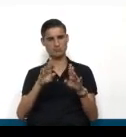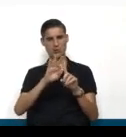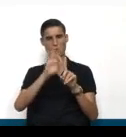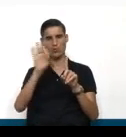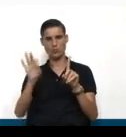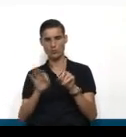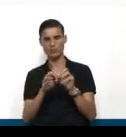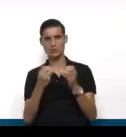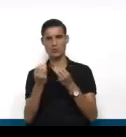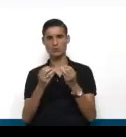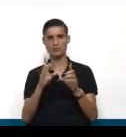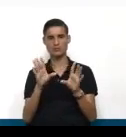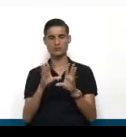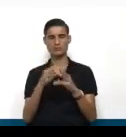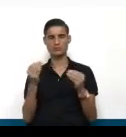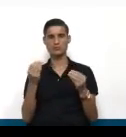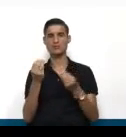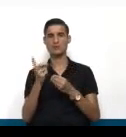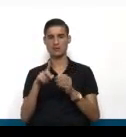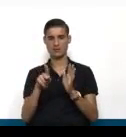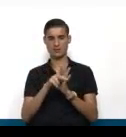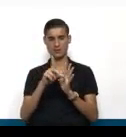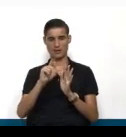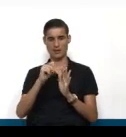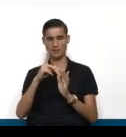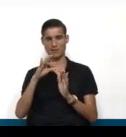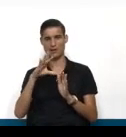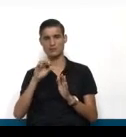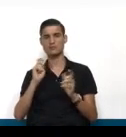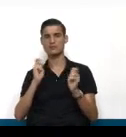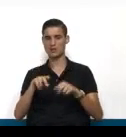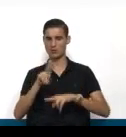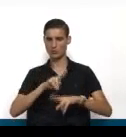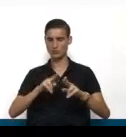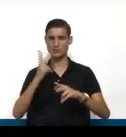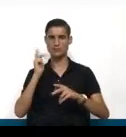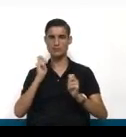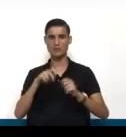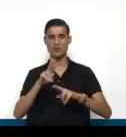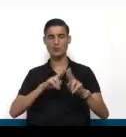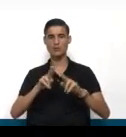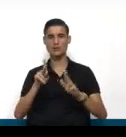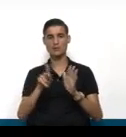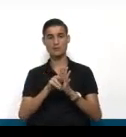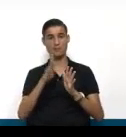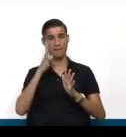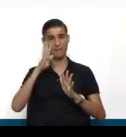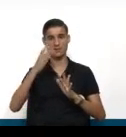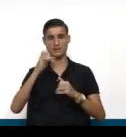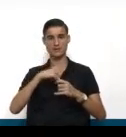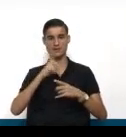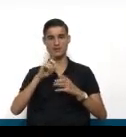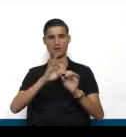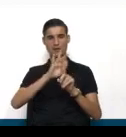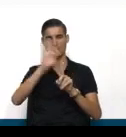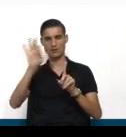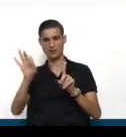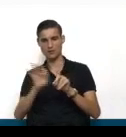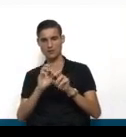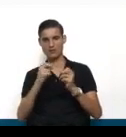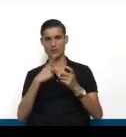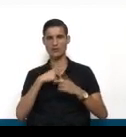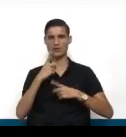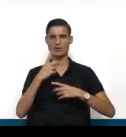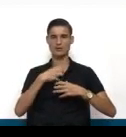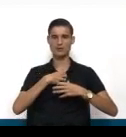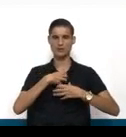contorno como solução da equação de Laplace, ela pode ser utilizada principalmente no caso de condição de contorno, quando a gente tiver